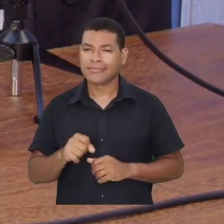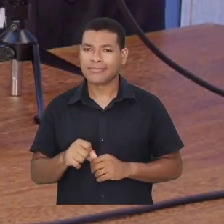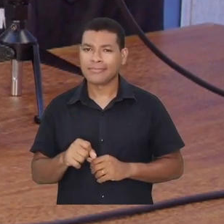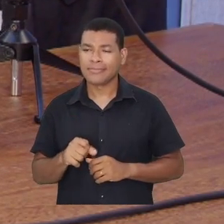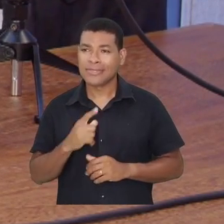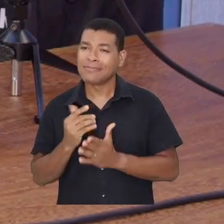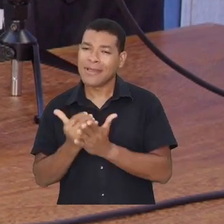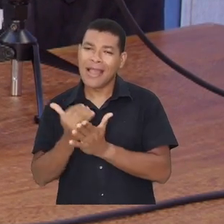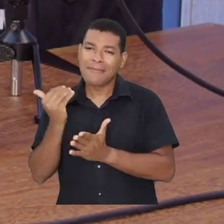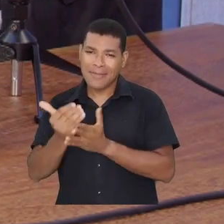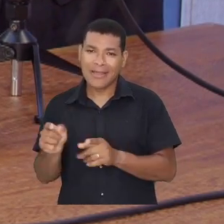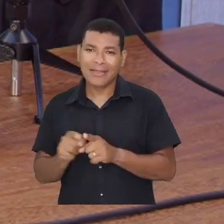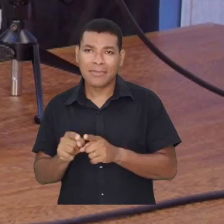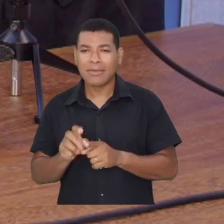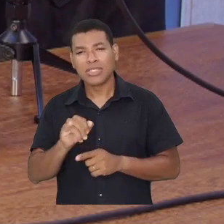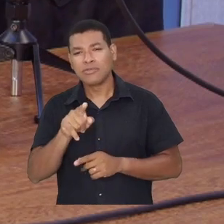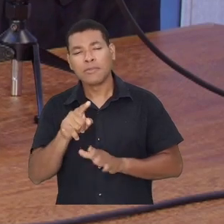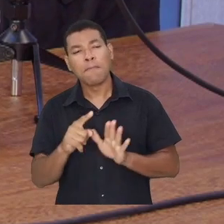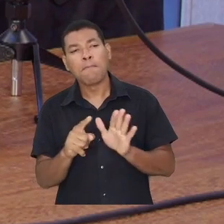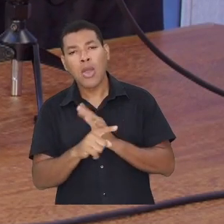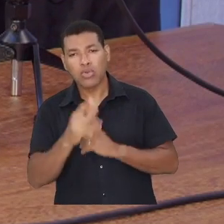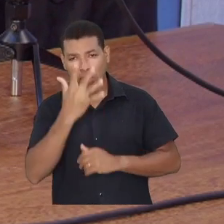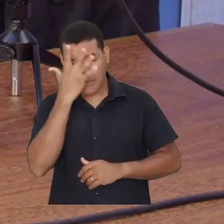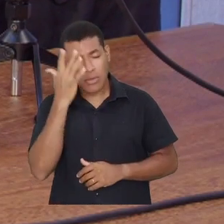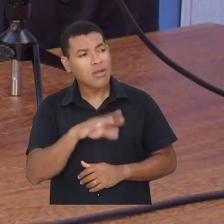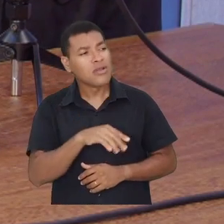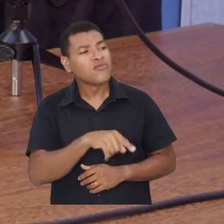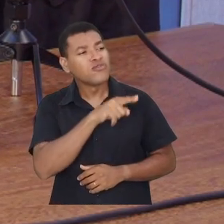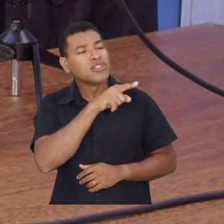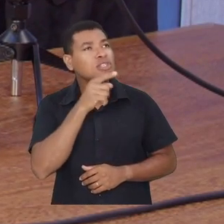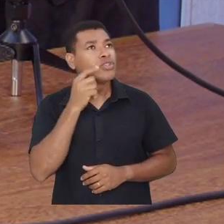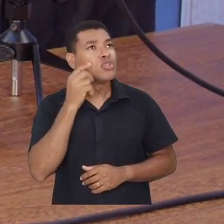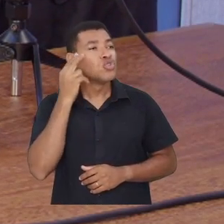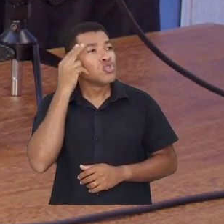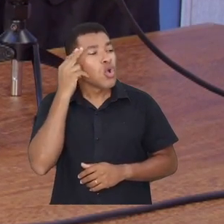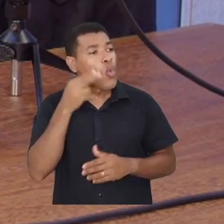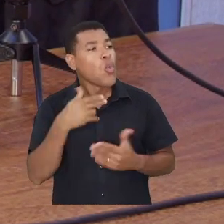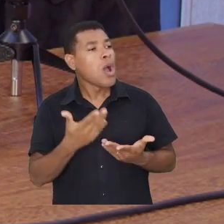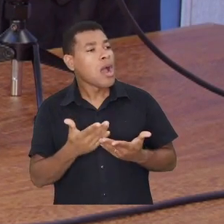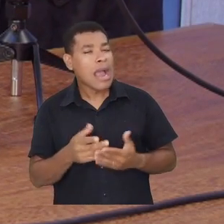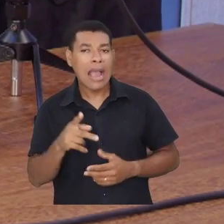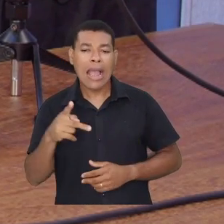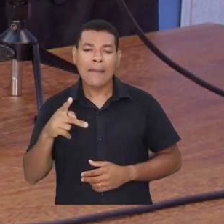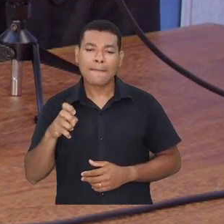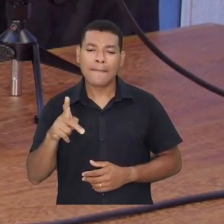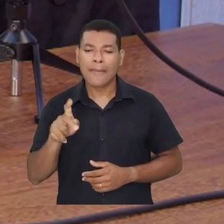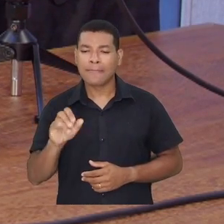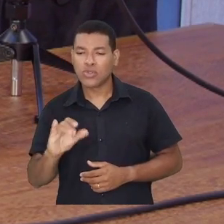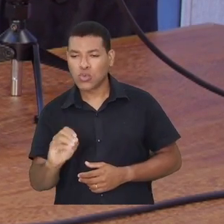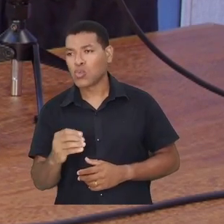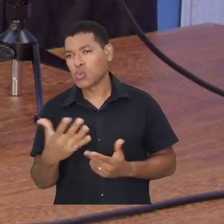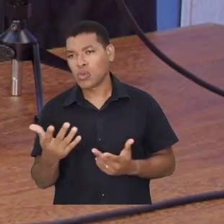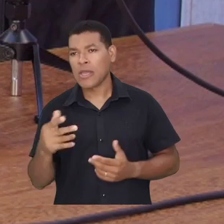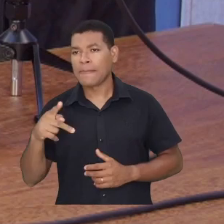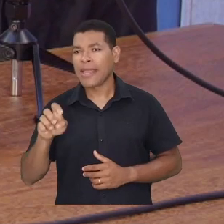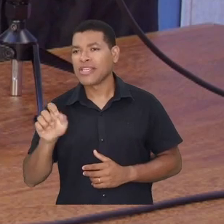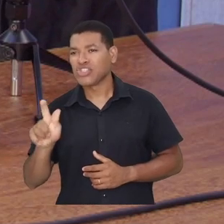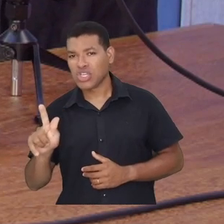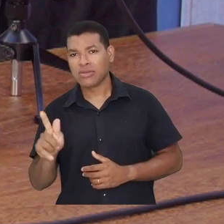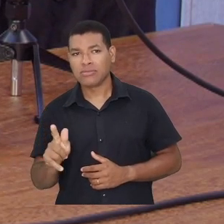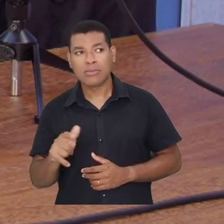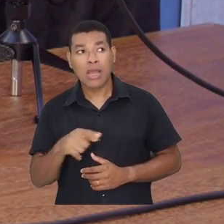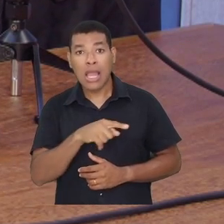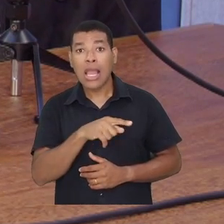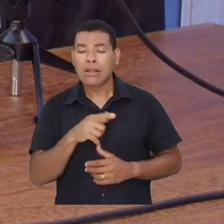porque se você perguntar para alguém, ah, qual é a sua empresa dos sonhos? A PepsiCo, a P&G, por que que você escolheu essa empresa? Aí eu acho que a pessoa